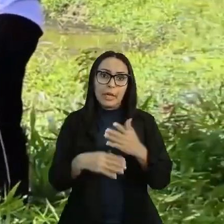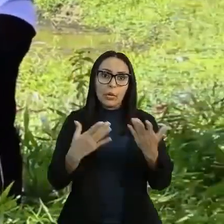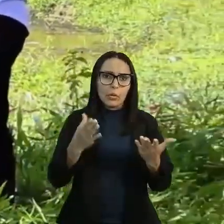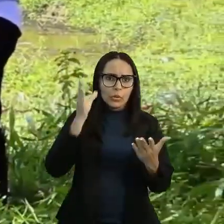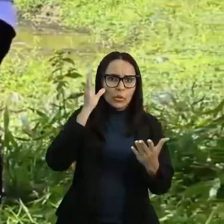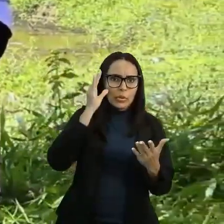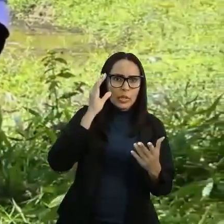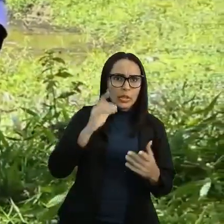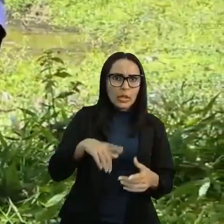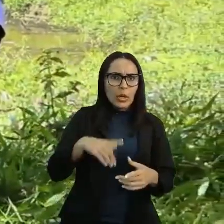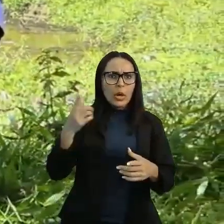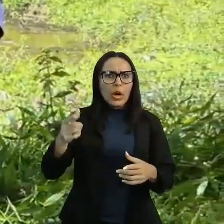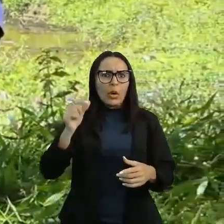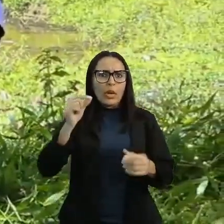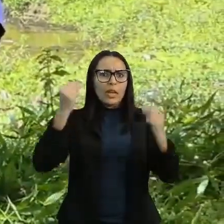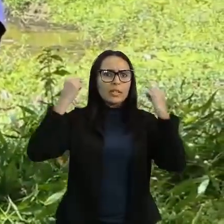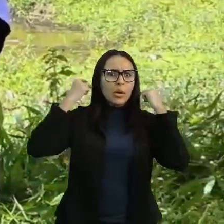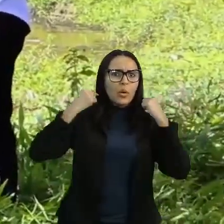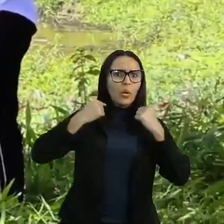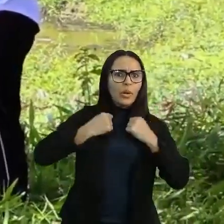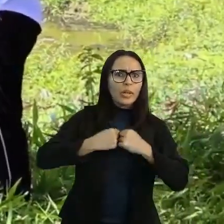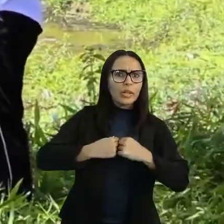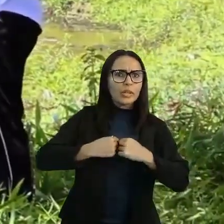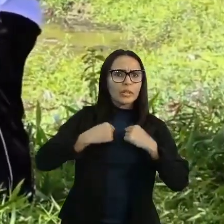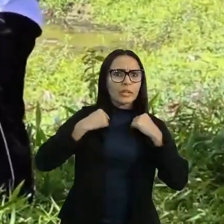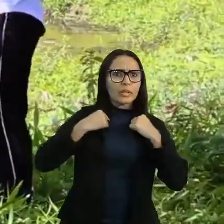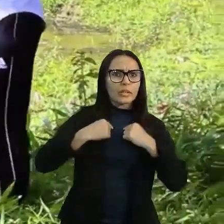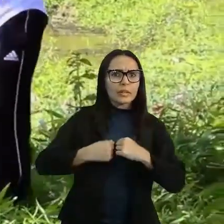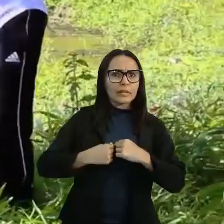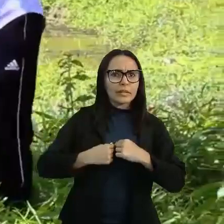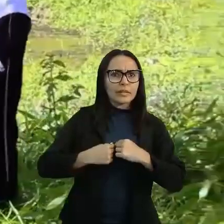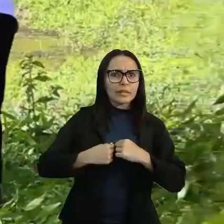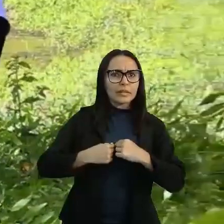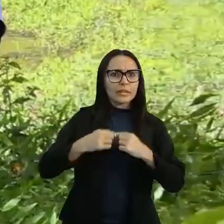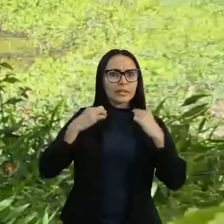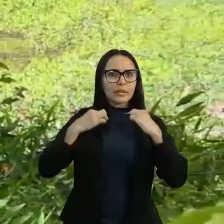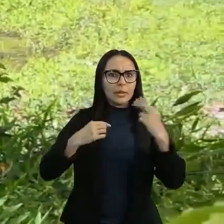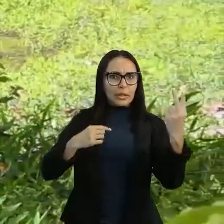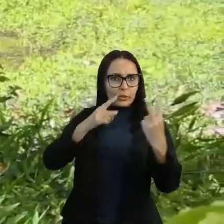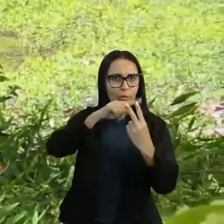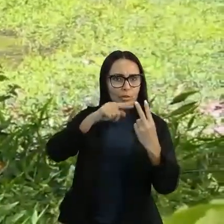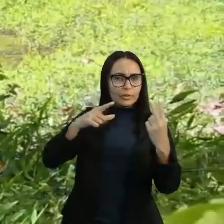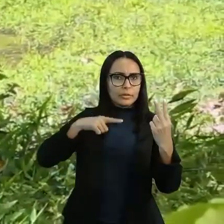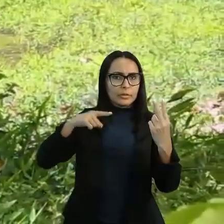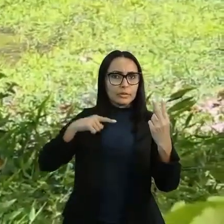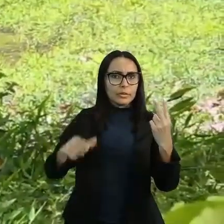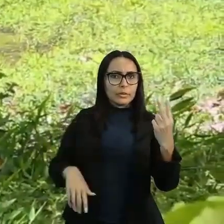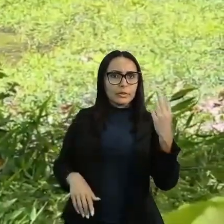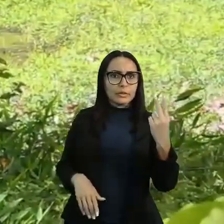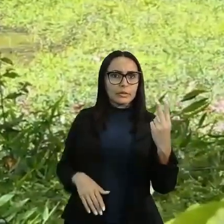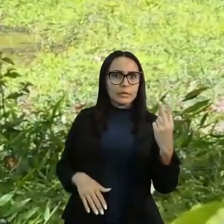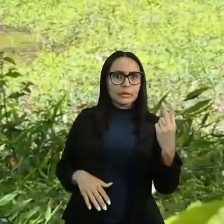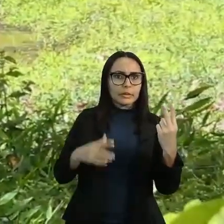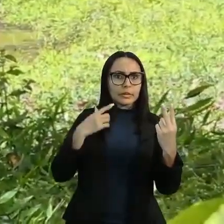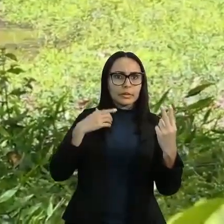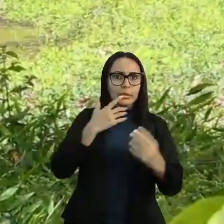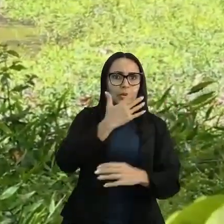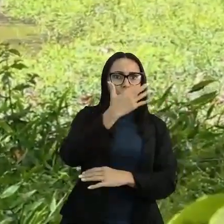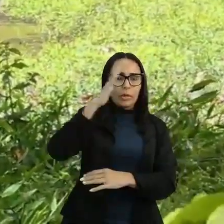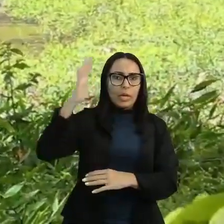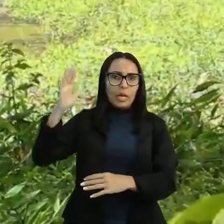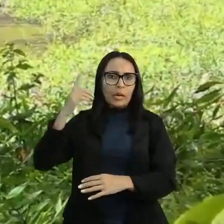trazer para si esse momento. Então, tem um papel de extrema importância. Fundamental. Eu queria perguntar uma